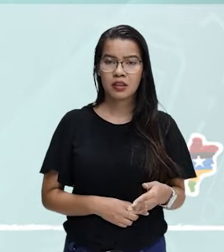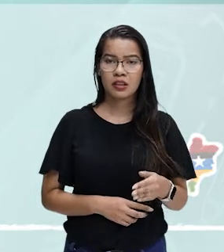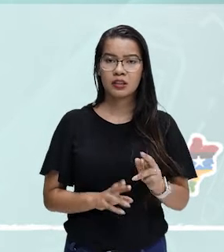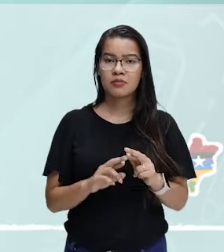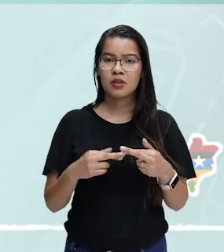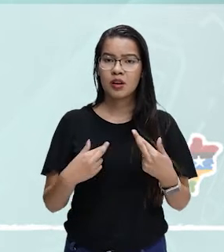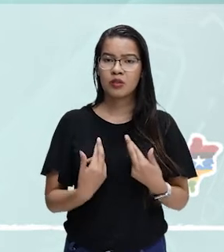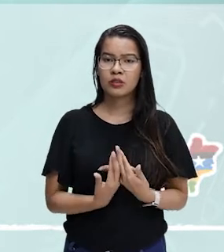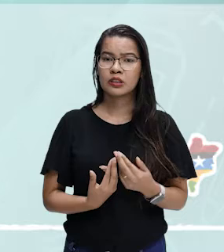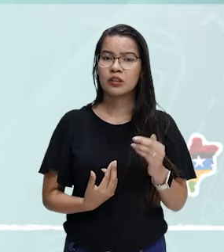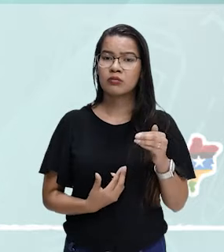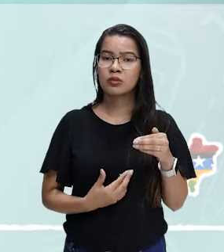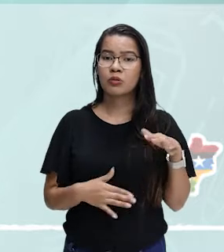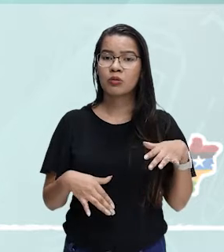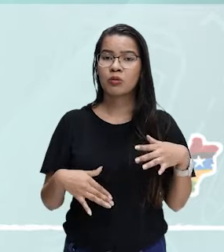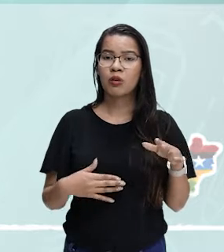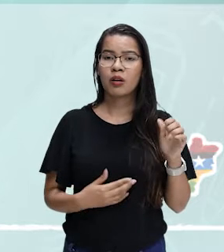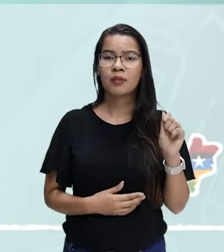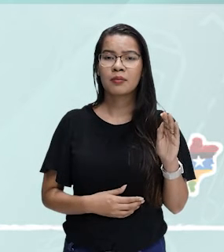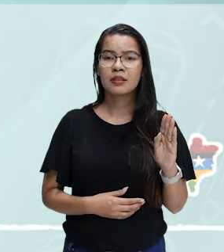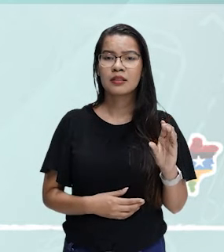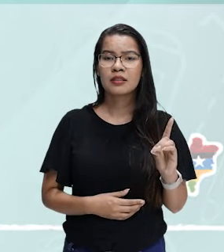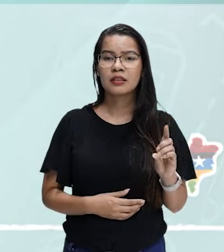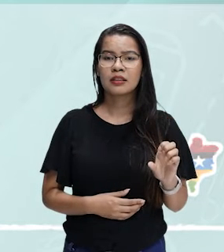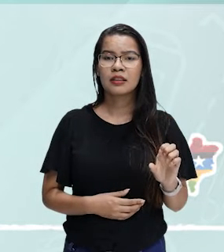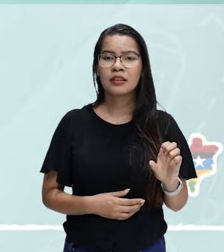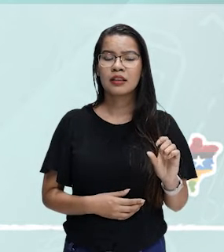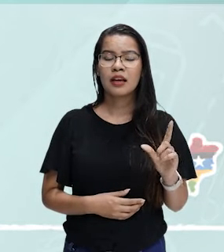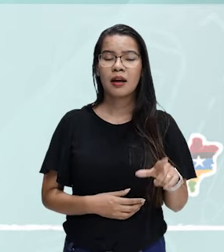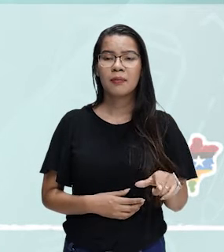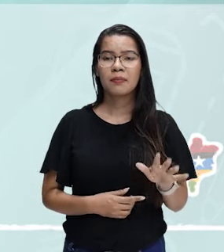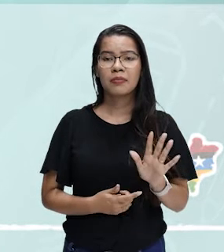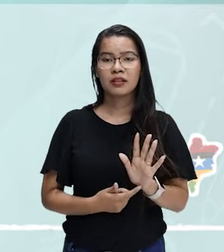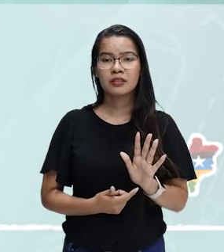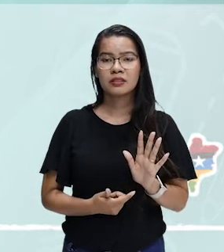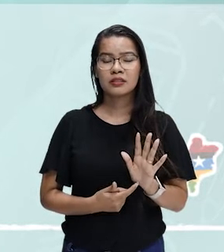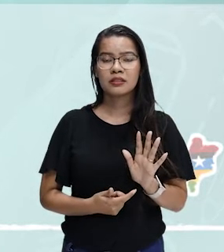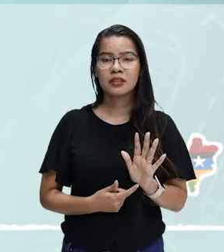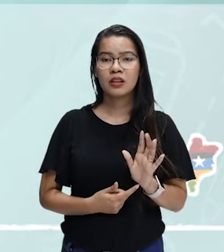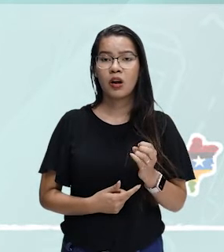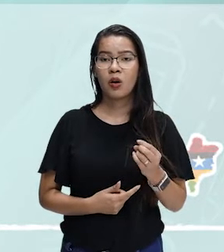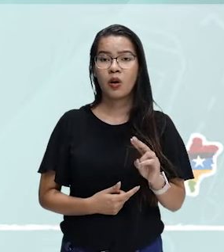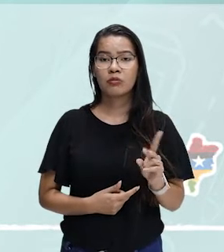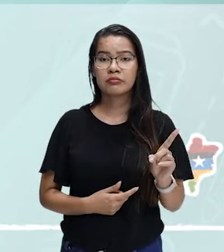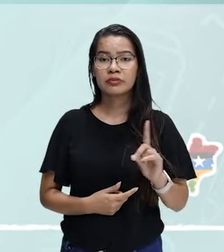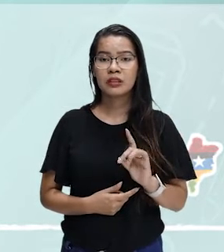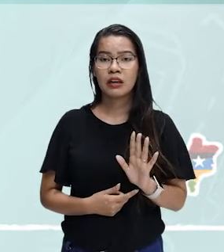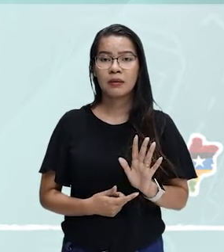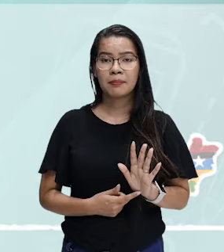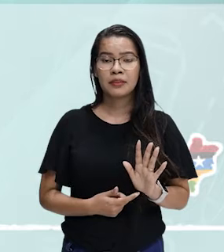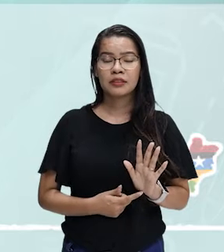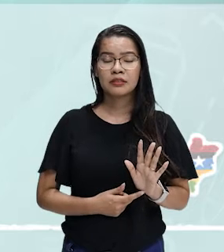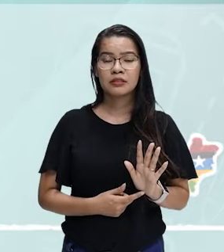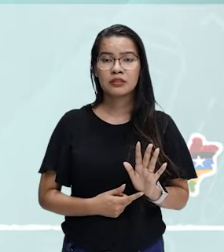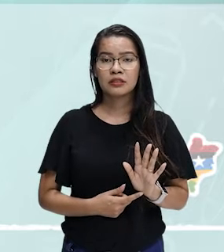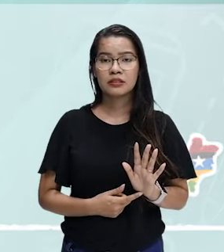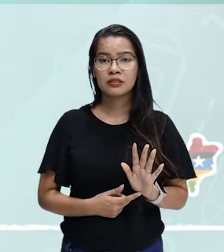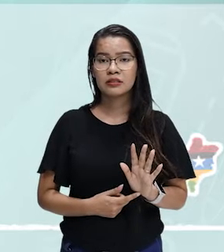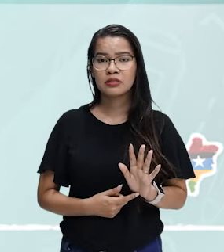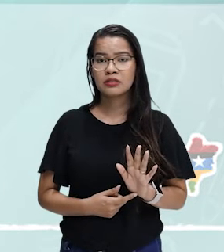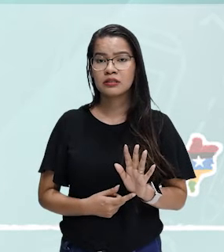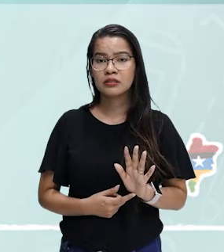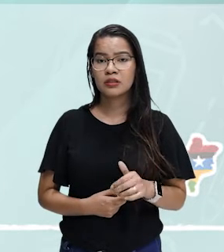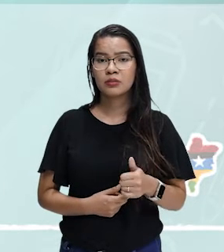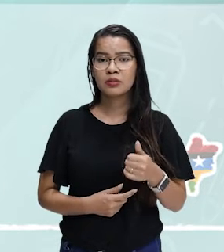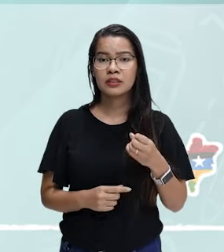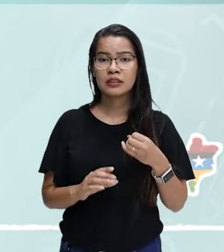Qual dessas alternativas apresenta ou melhor, não apresenta